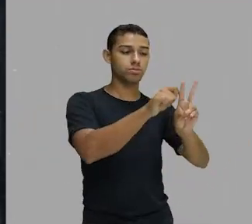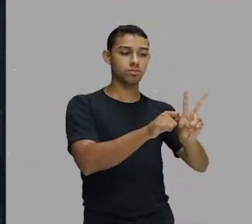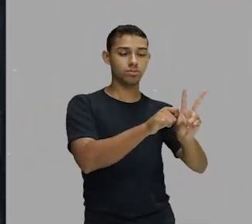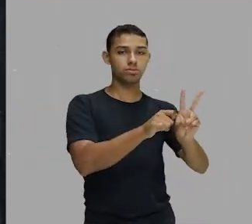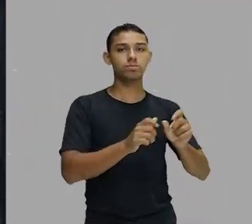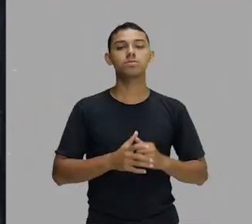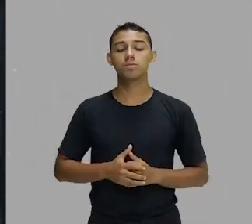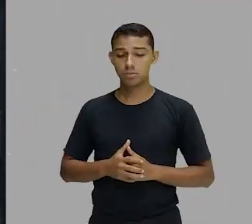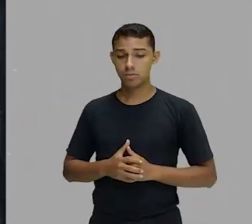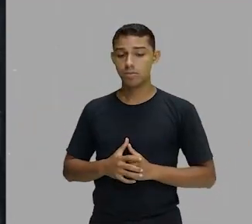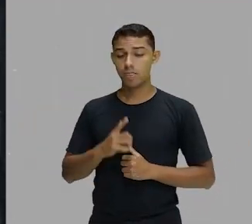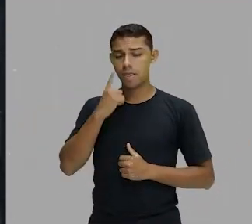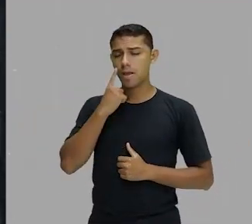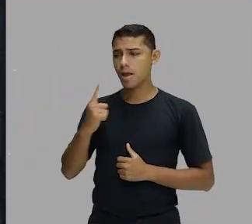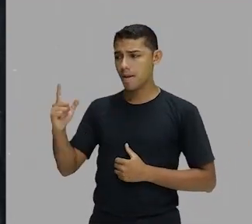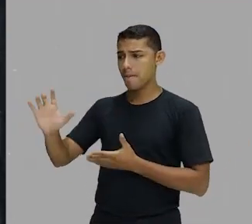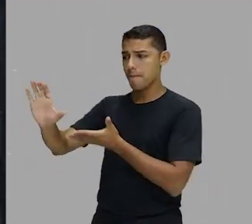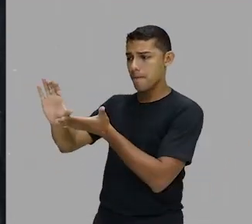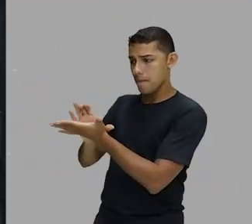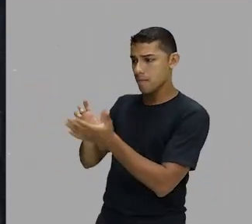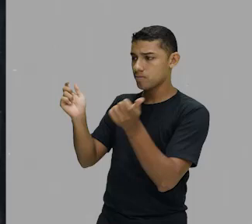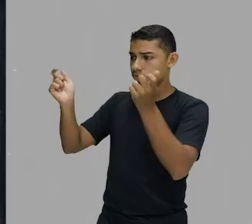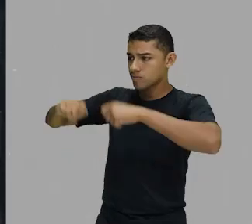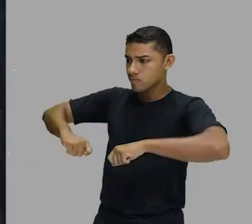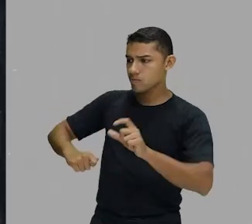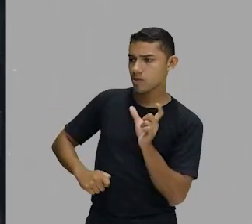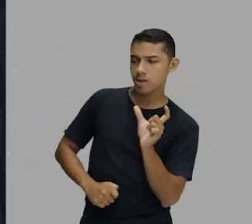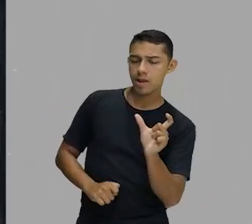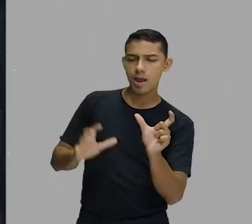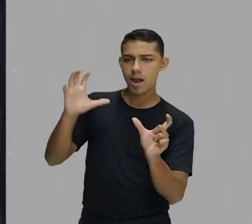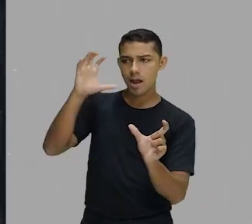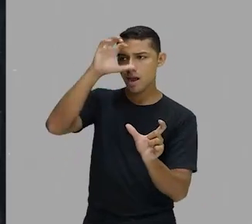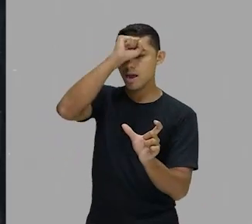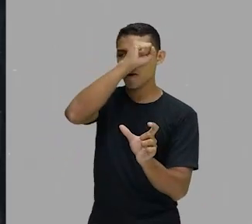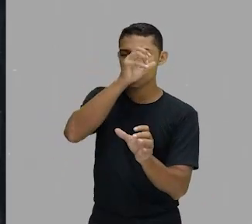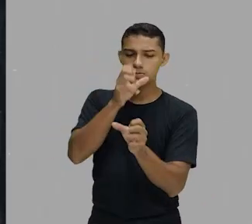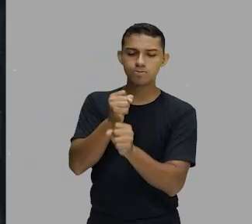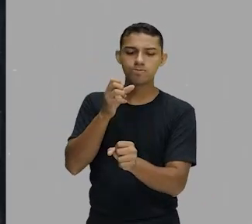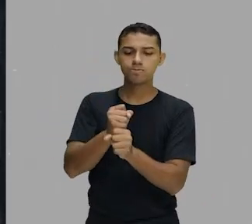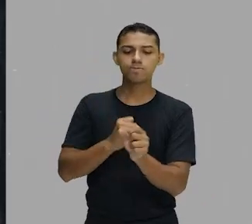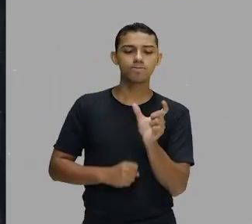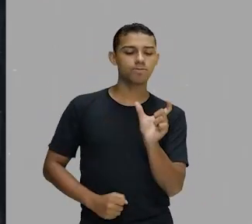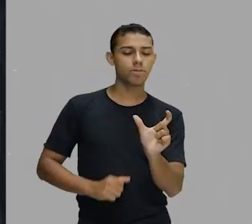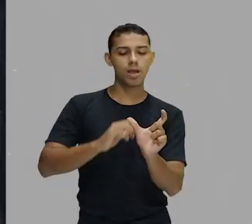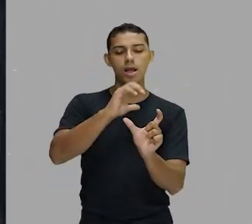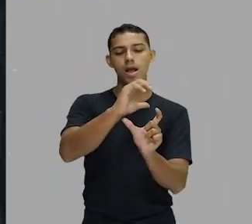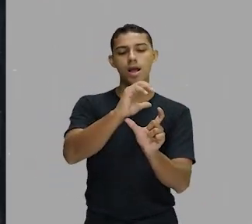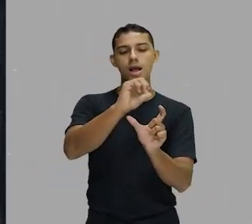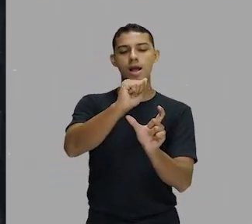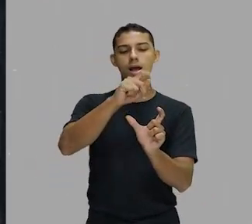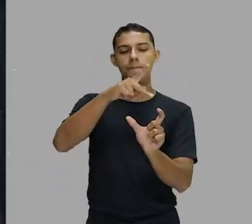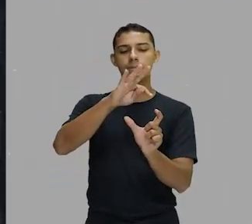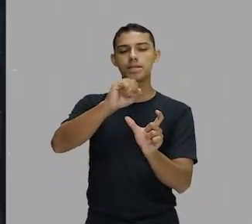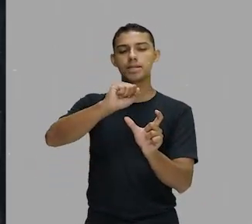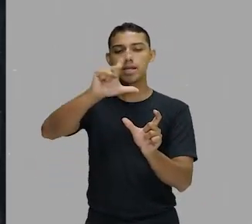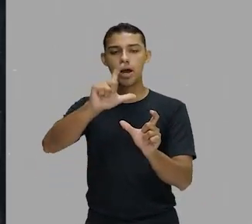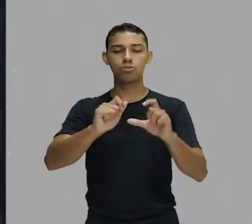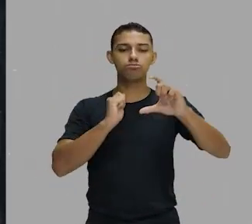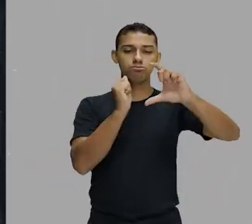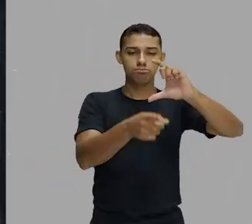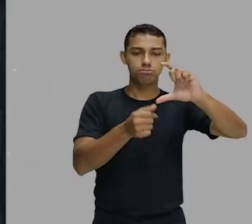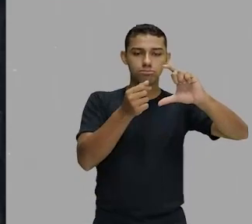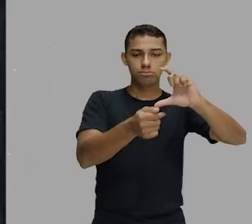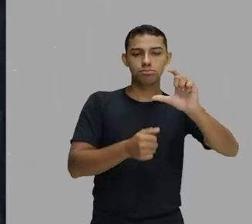Então, note que, em evidência, esses termos aqui, ó, capital que multiplica 1 mais